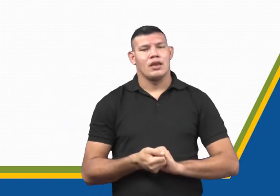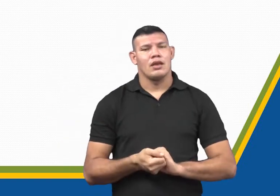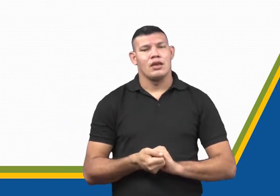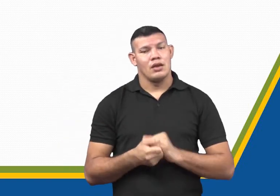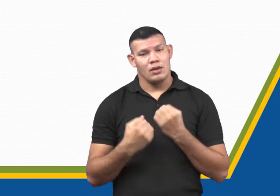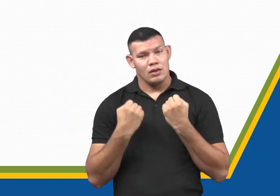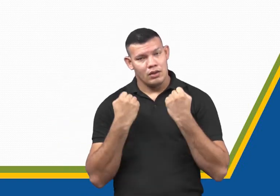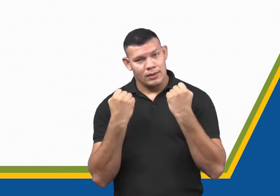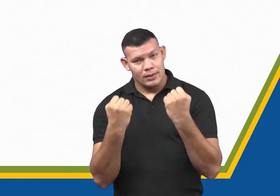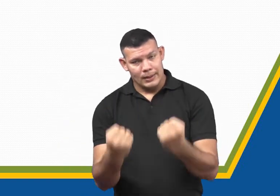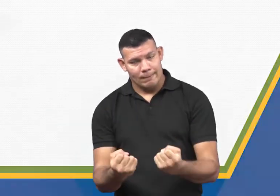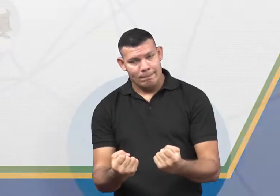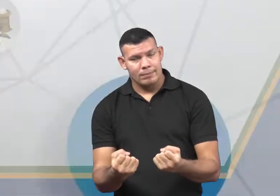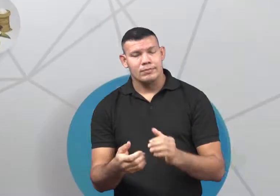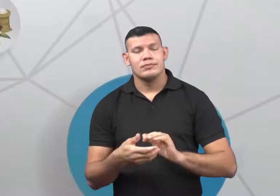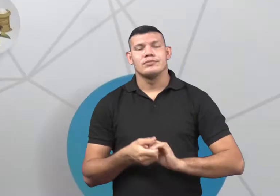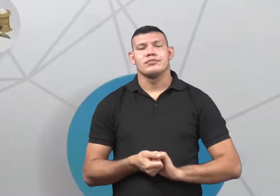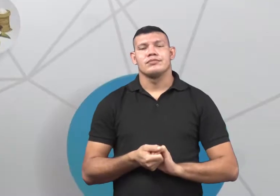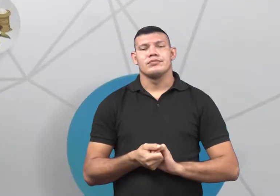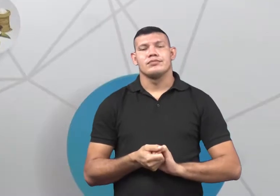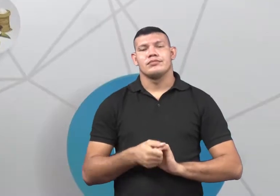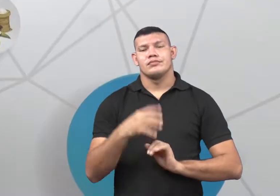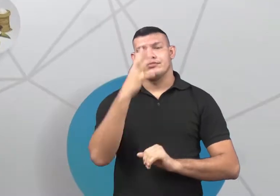massa desse elemento químico.